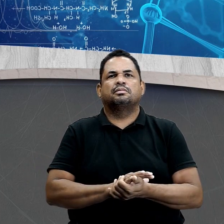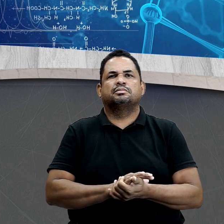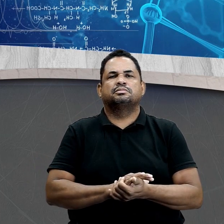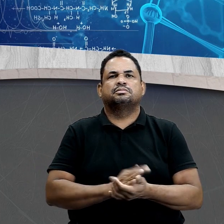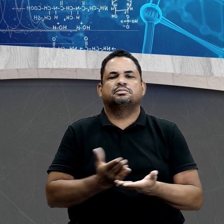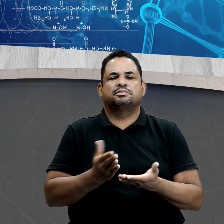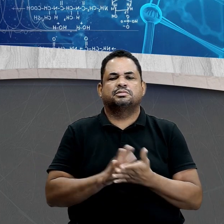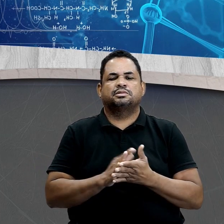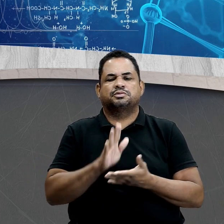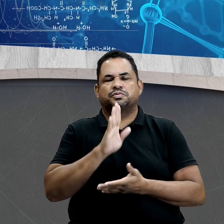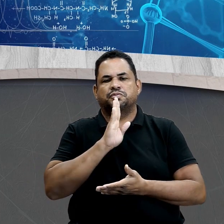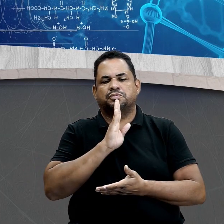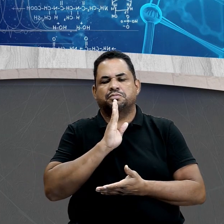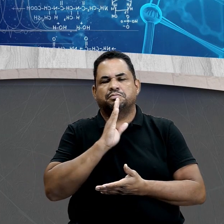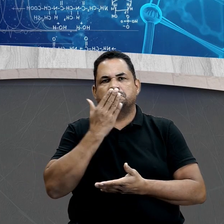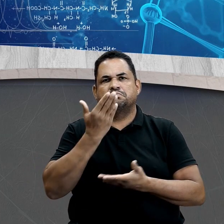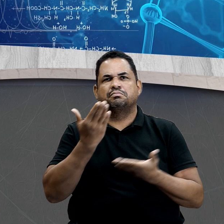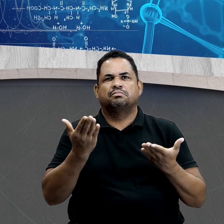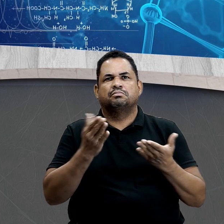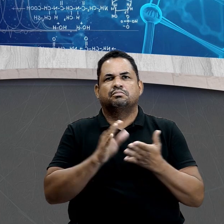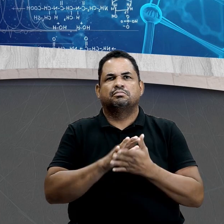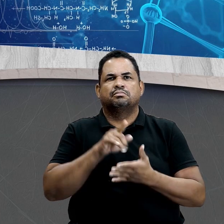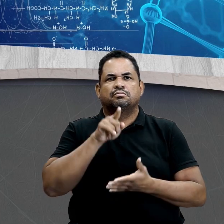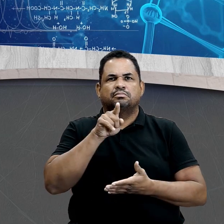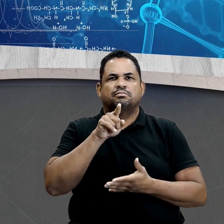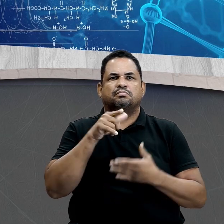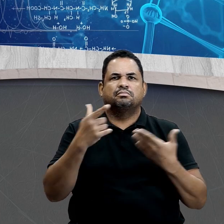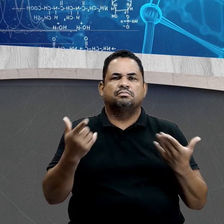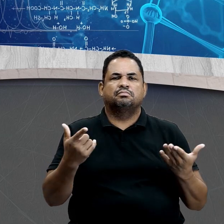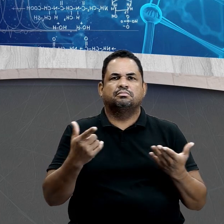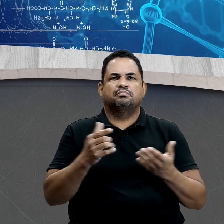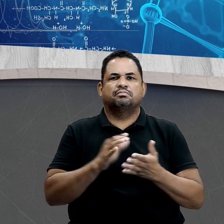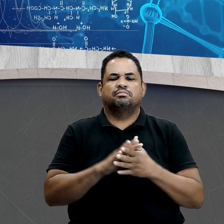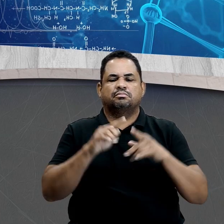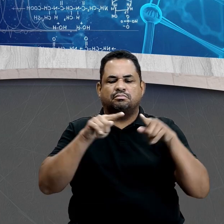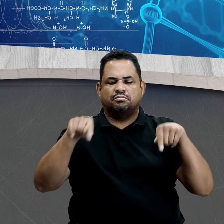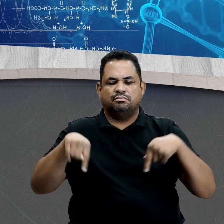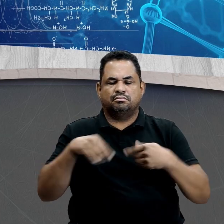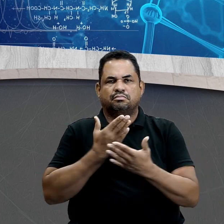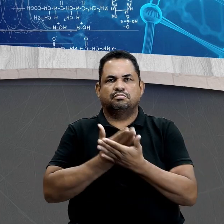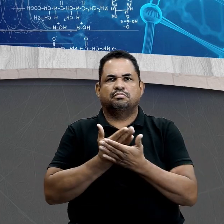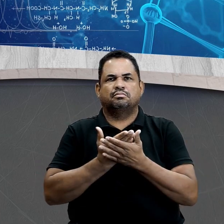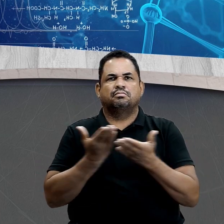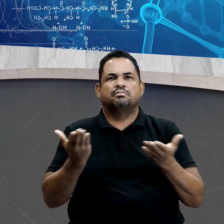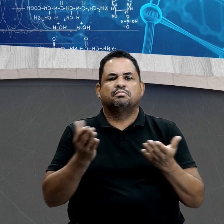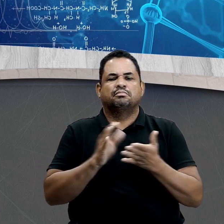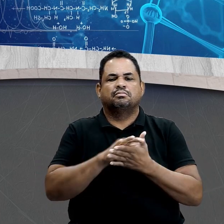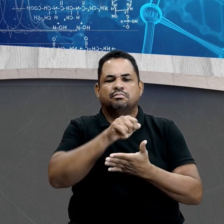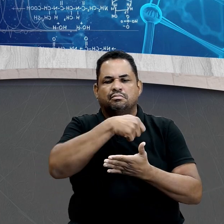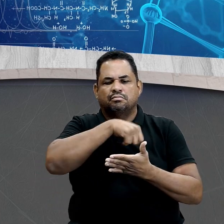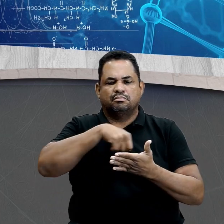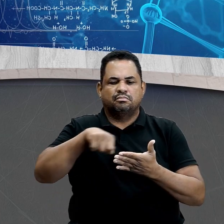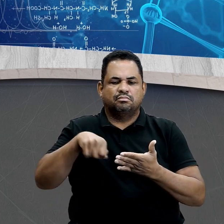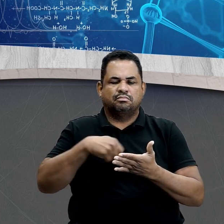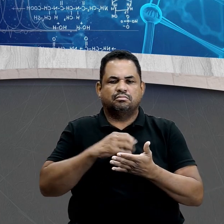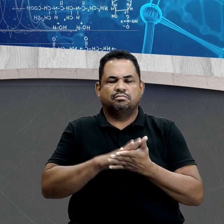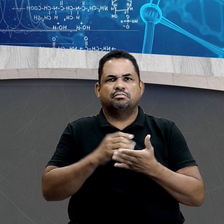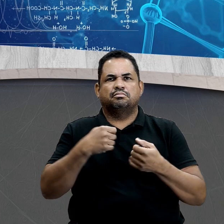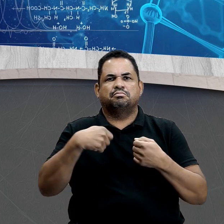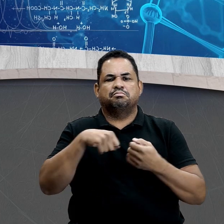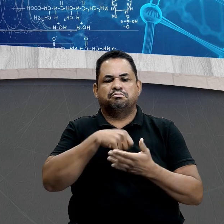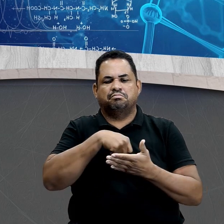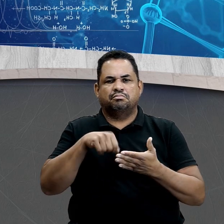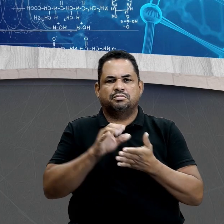desses conhecimentos, vocês aí na sala de aula vão escrever, não precisa escrever